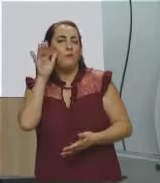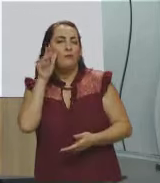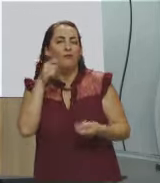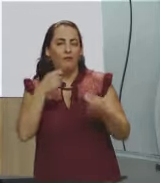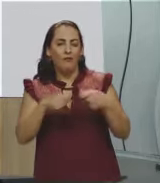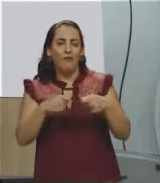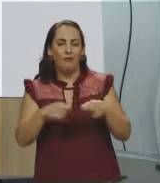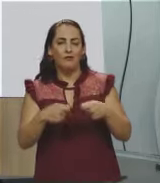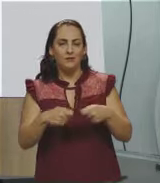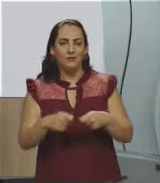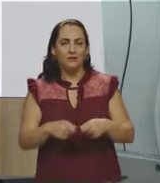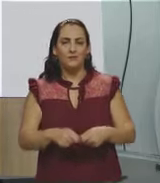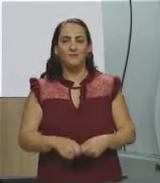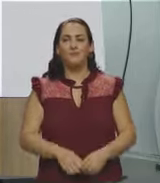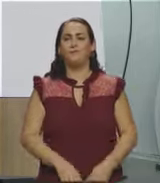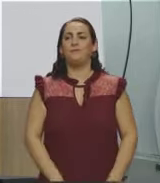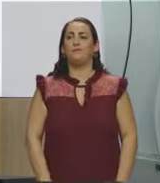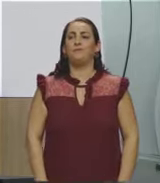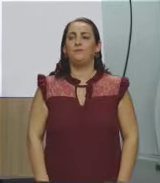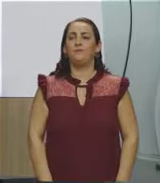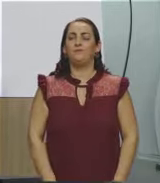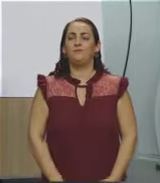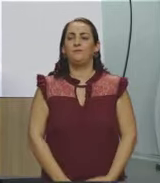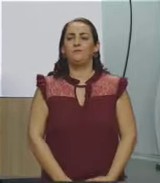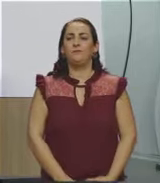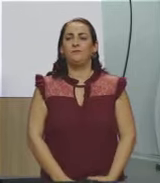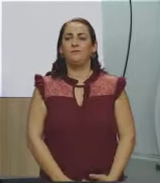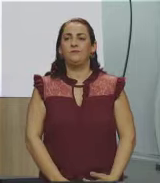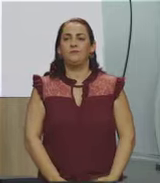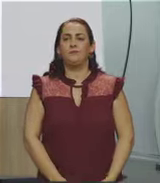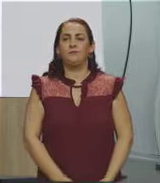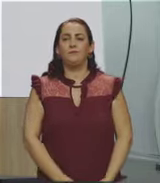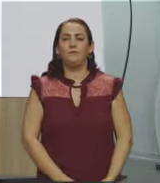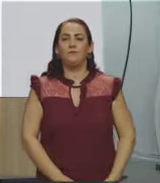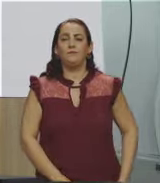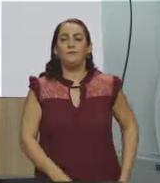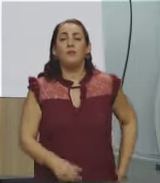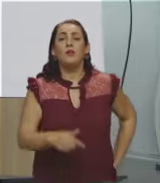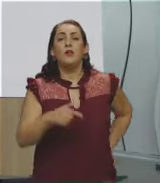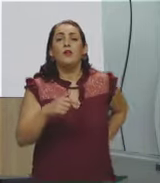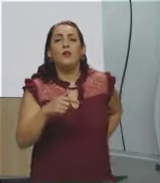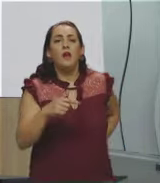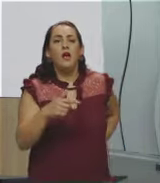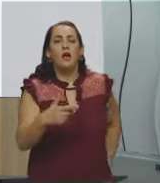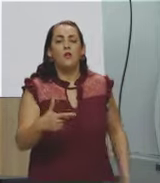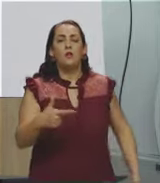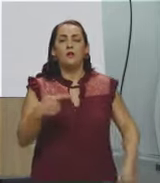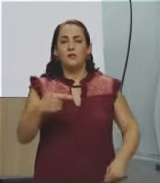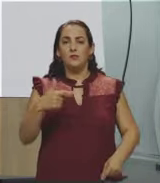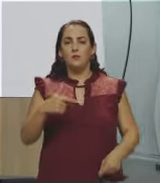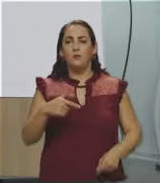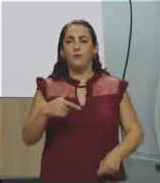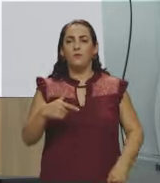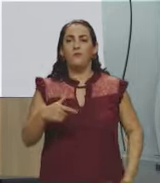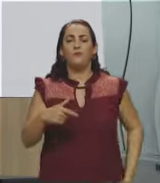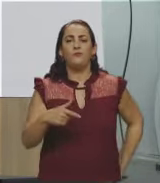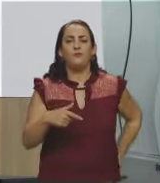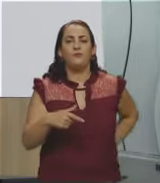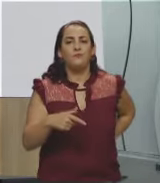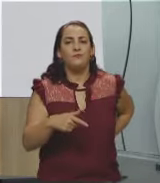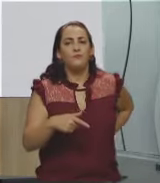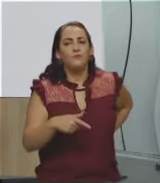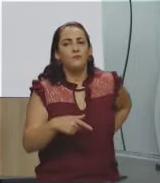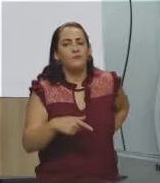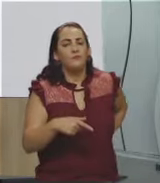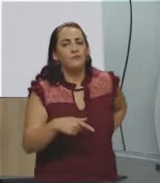aqui, beleza? Bom, já a segunda lei, ela calcula a resistência elétrica também, só que